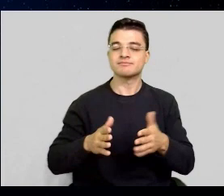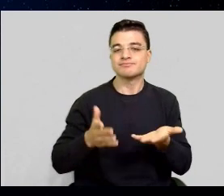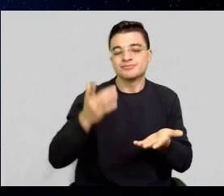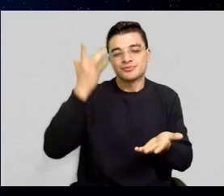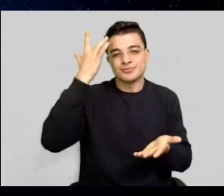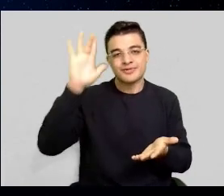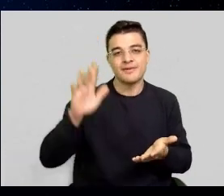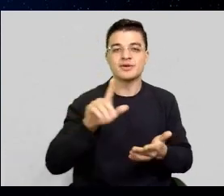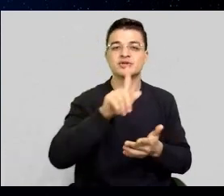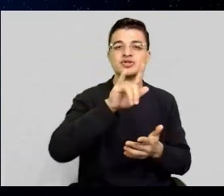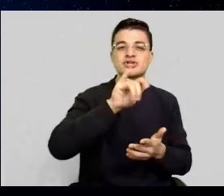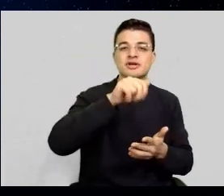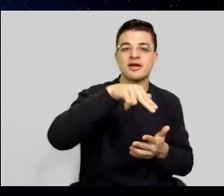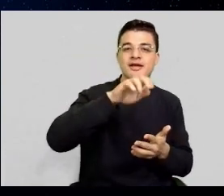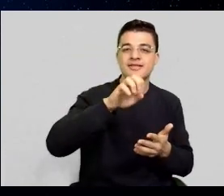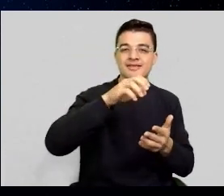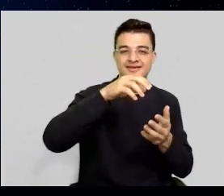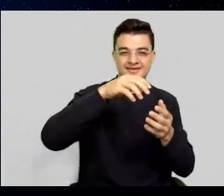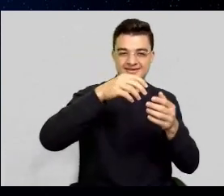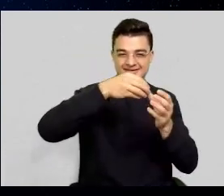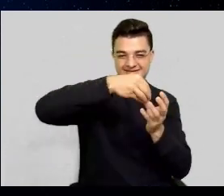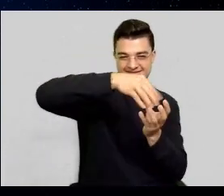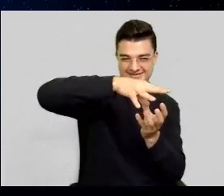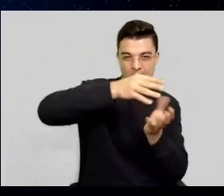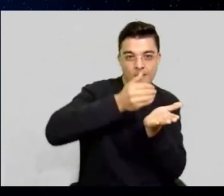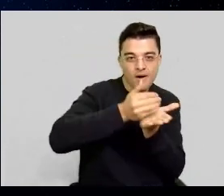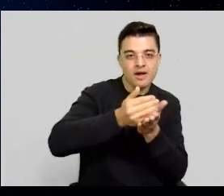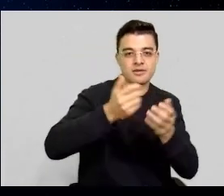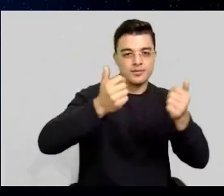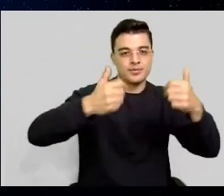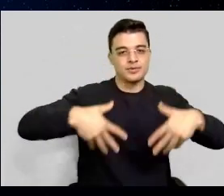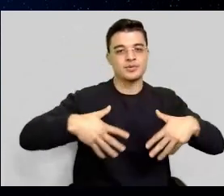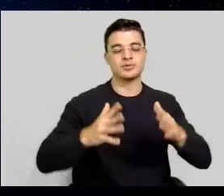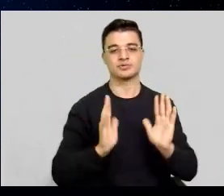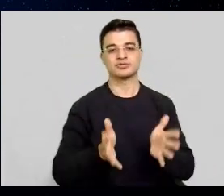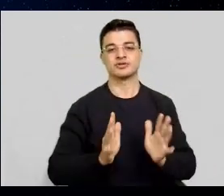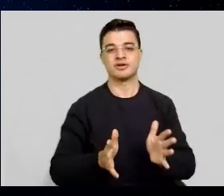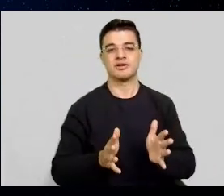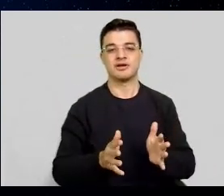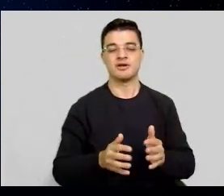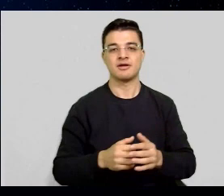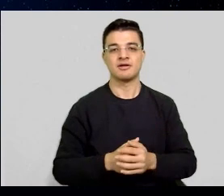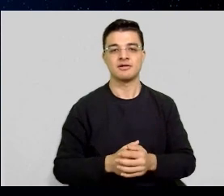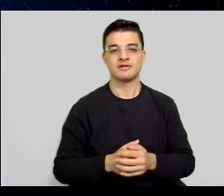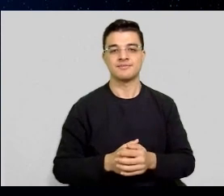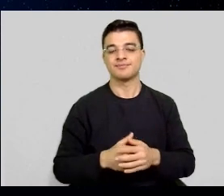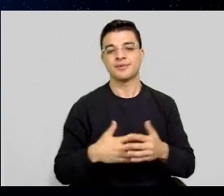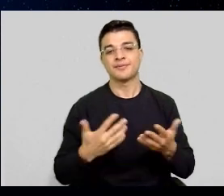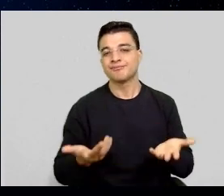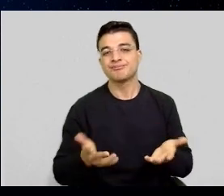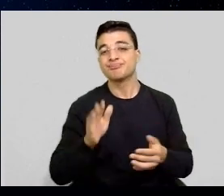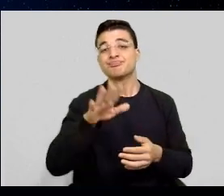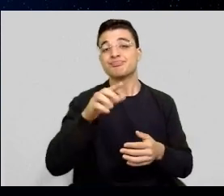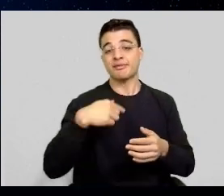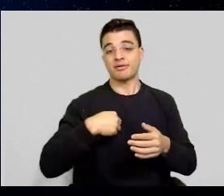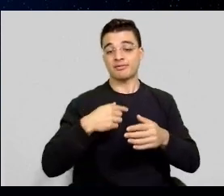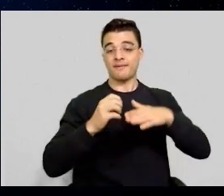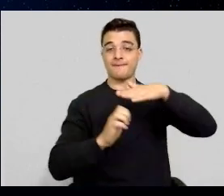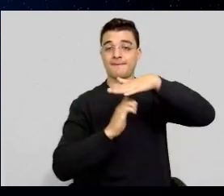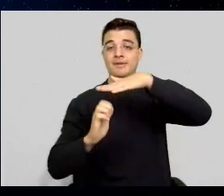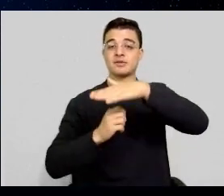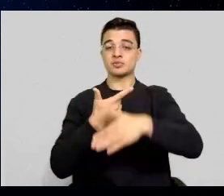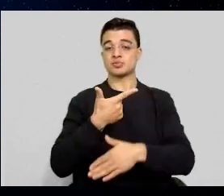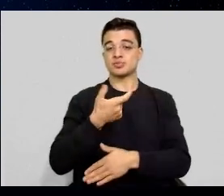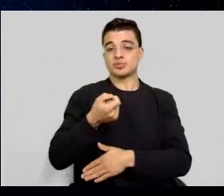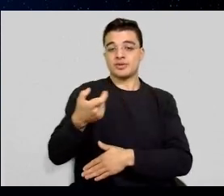foi a que abriu a trilha da gente, do Customer Experience, muito sobre, tive 200 empresas que mapeei.